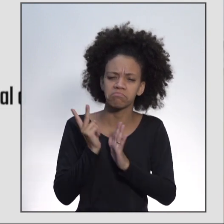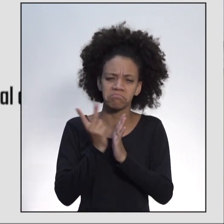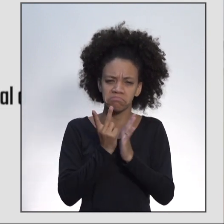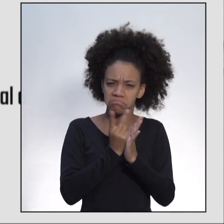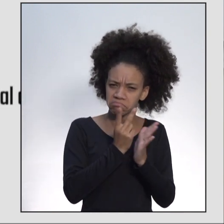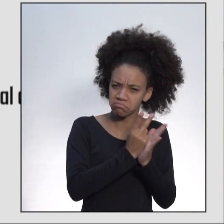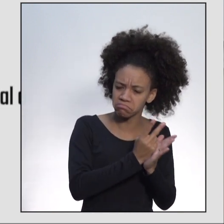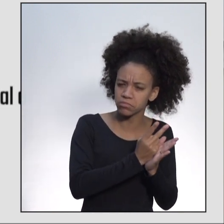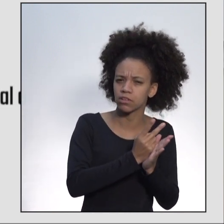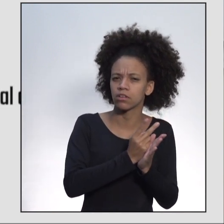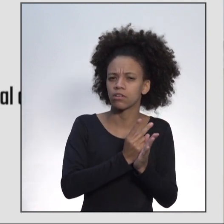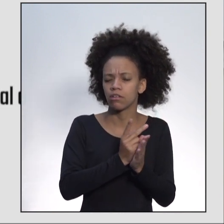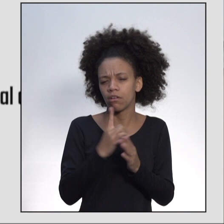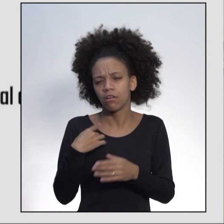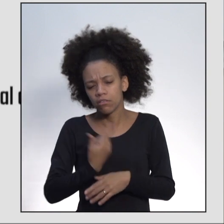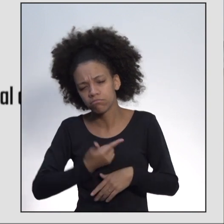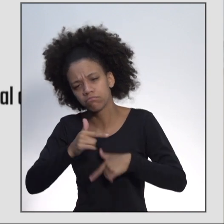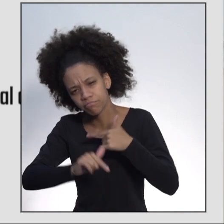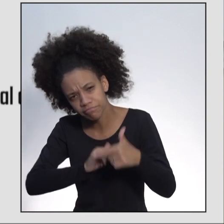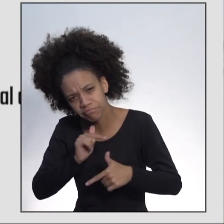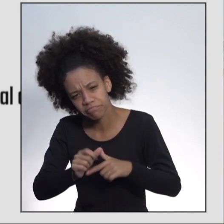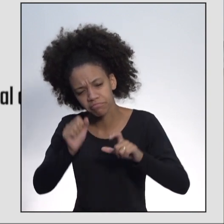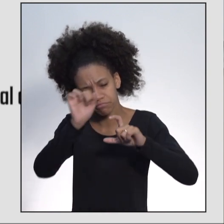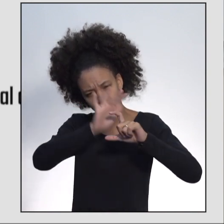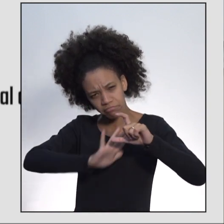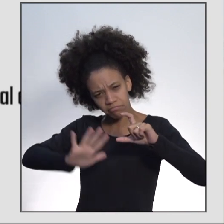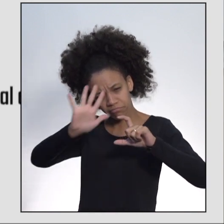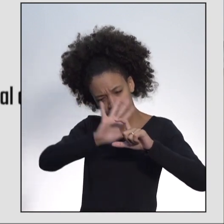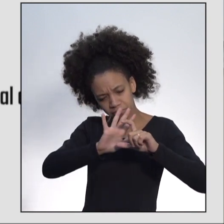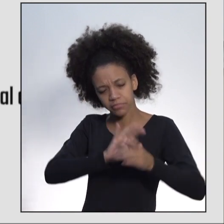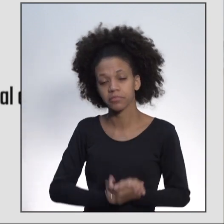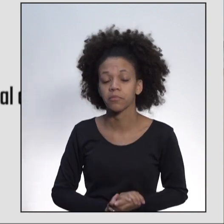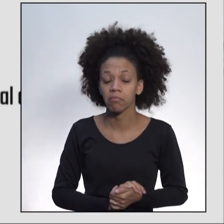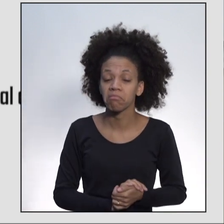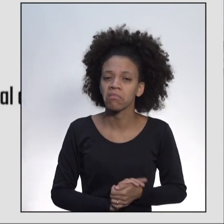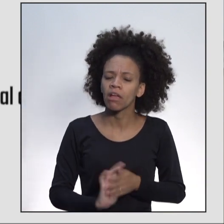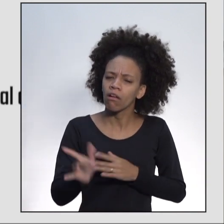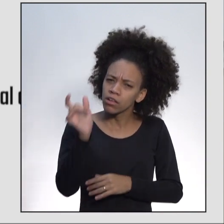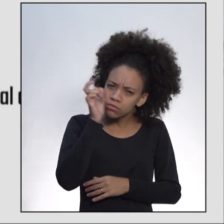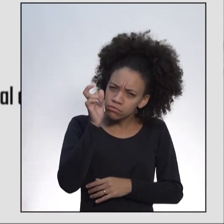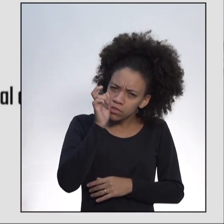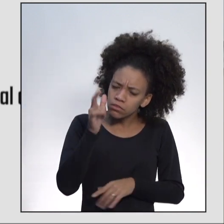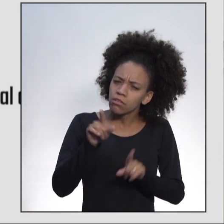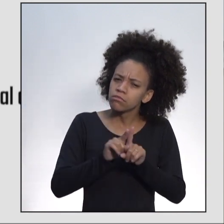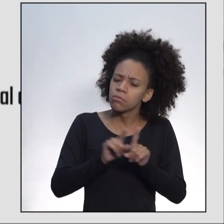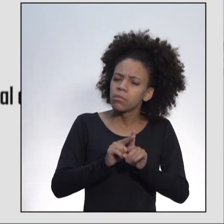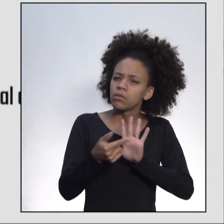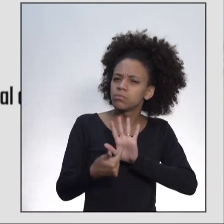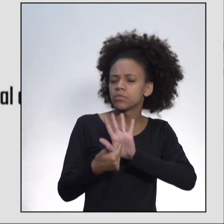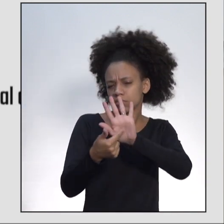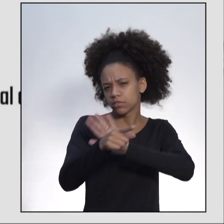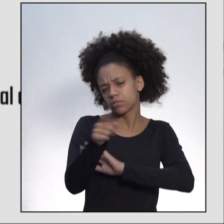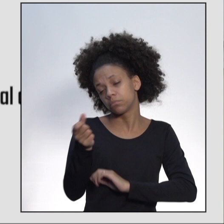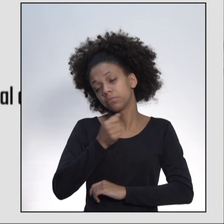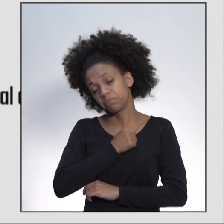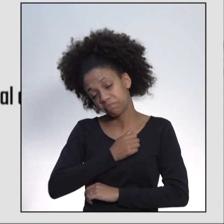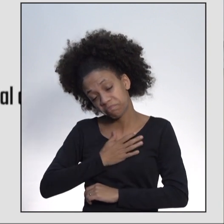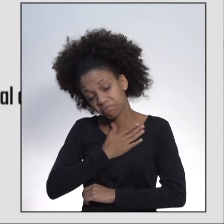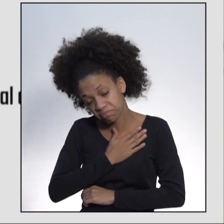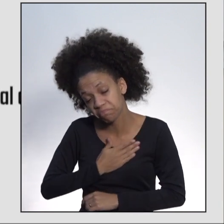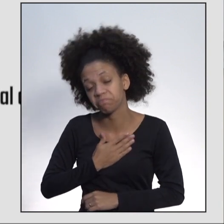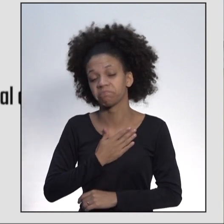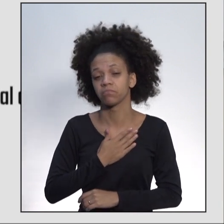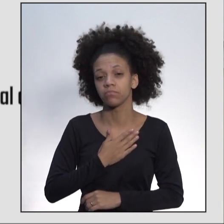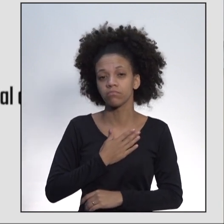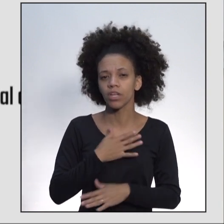todo nós estamos trabalhando com a charge. E eu achei interessante também passar para vocês, espero que vocês gostem.